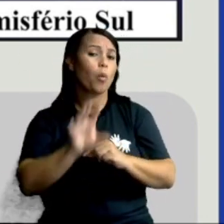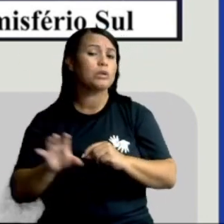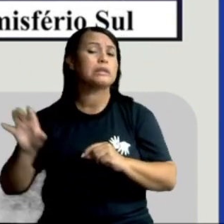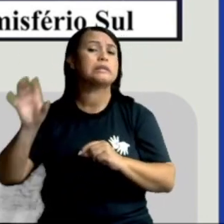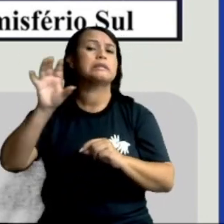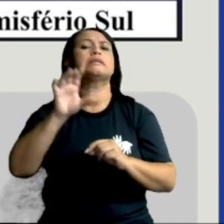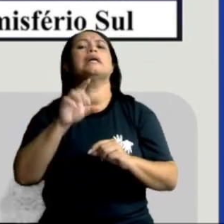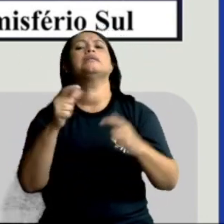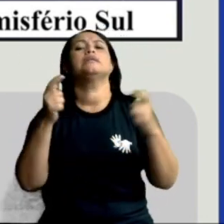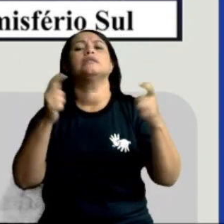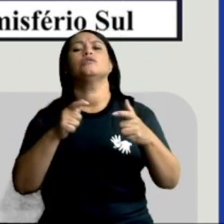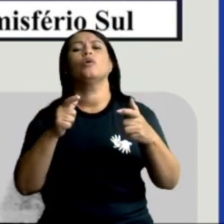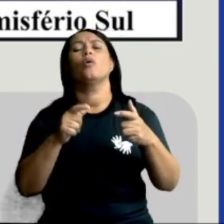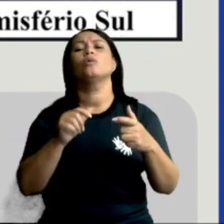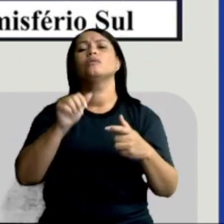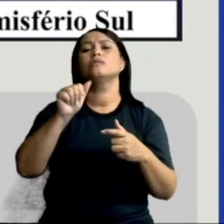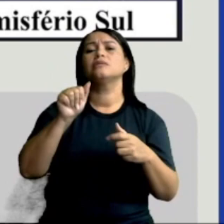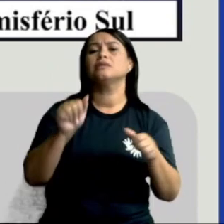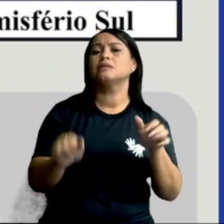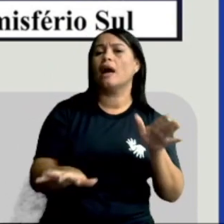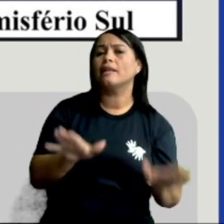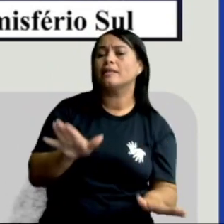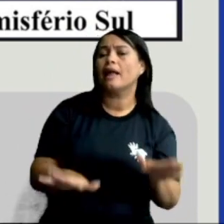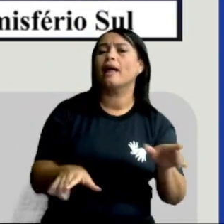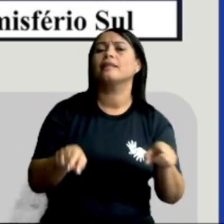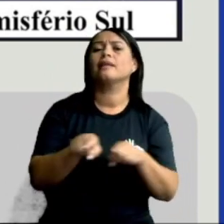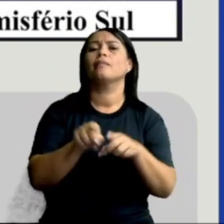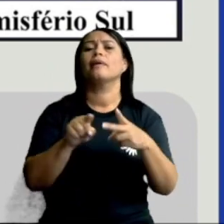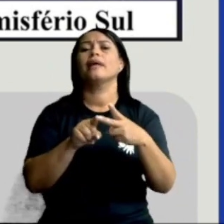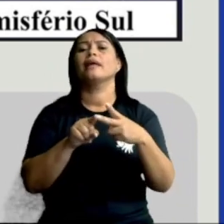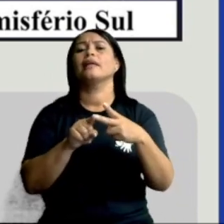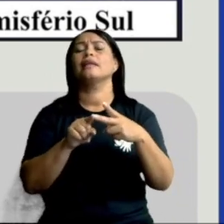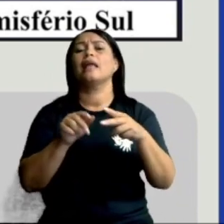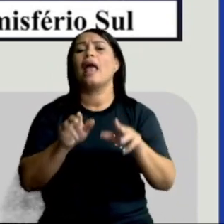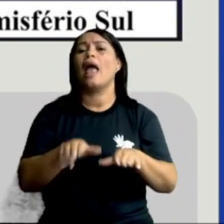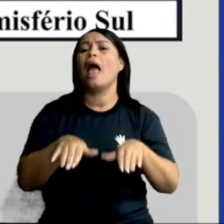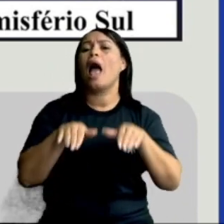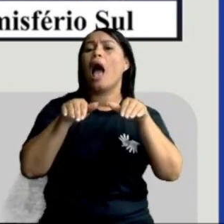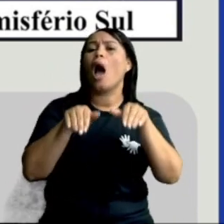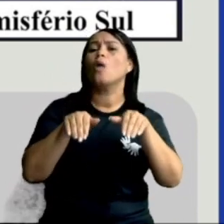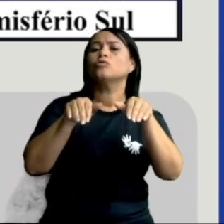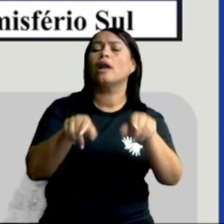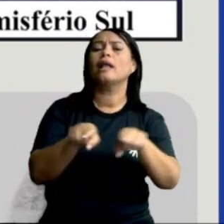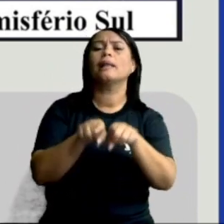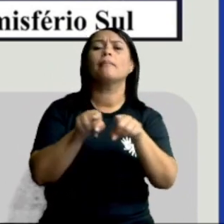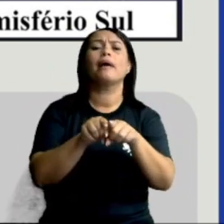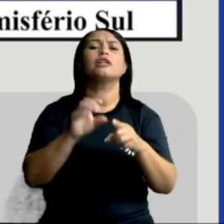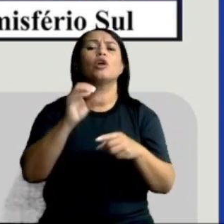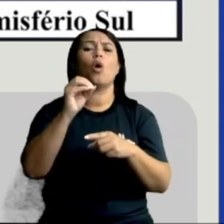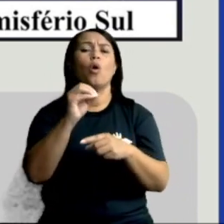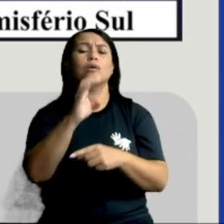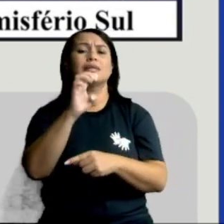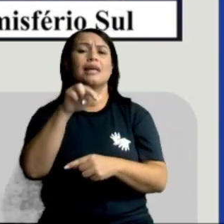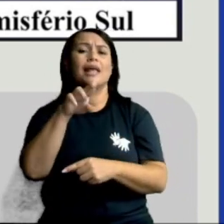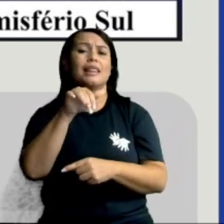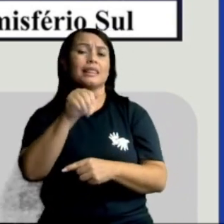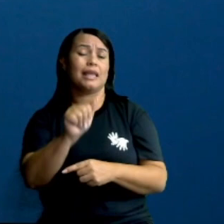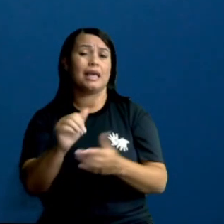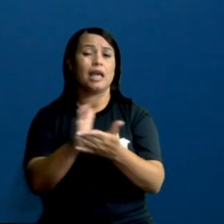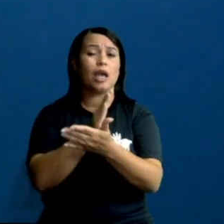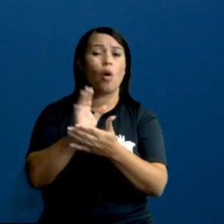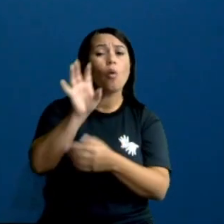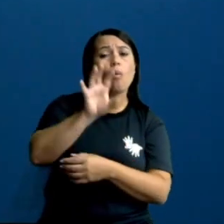de Antártica, Austrália, Oceania, parte da África e a América do